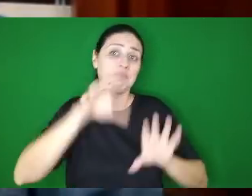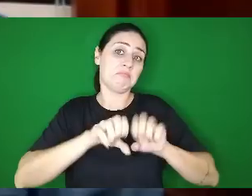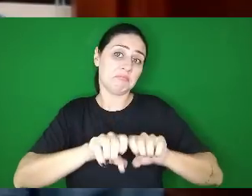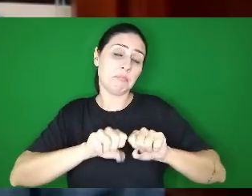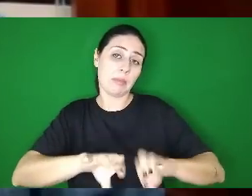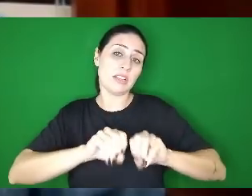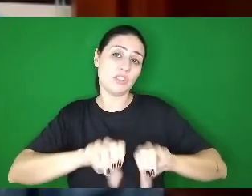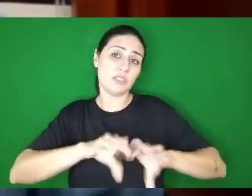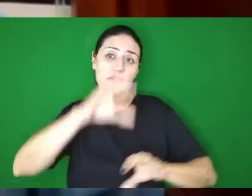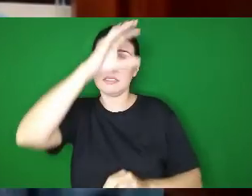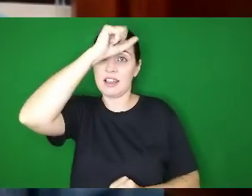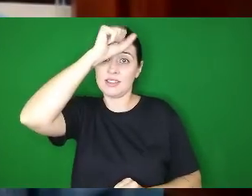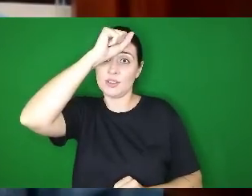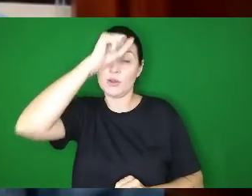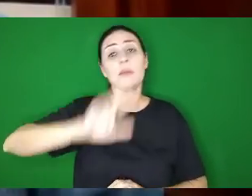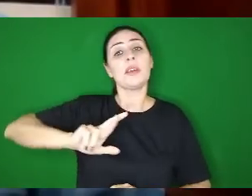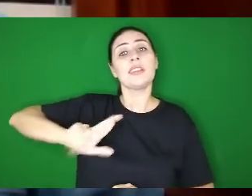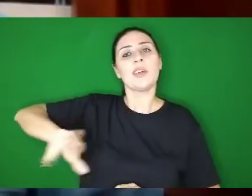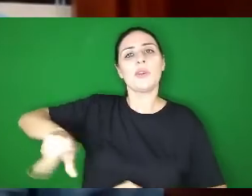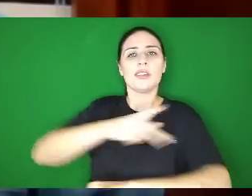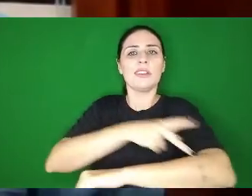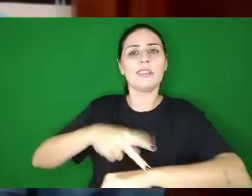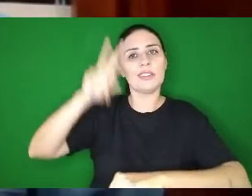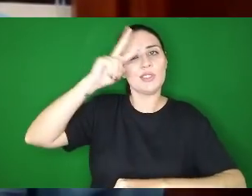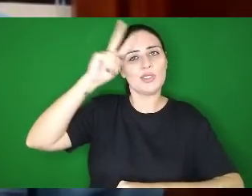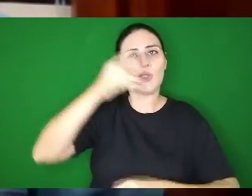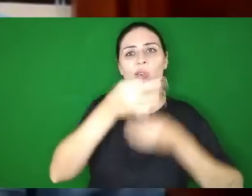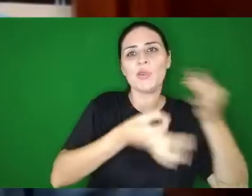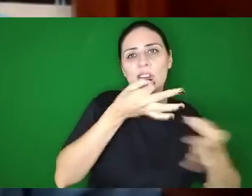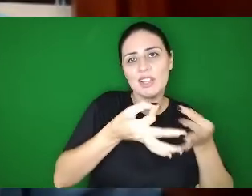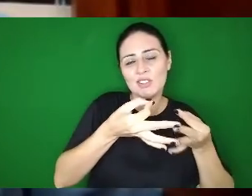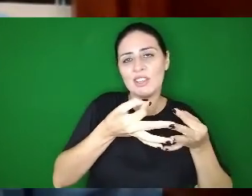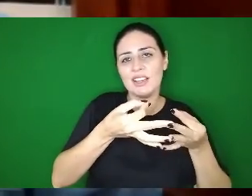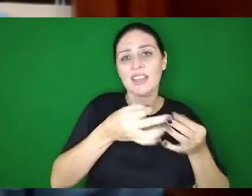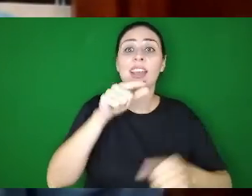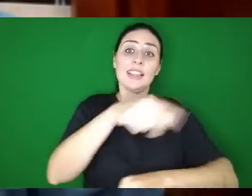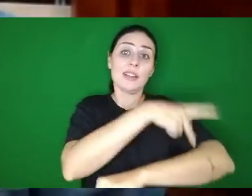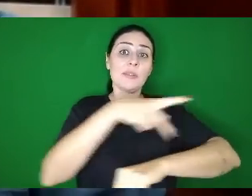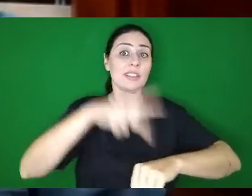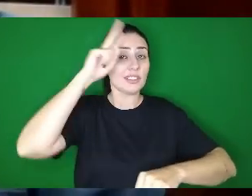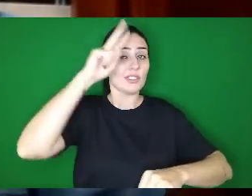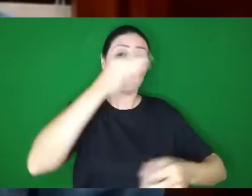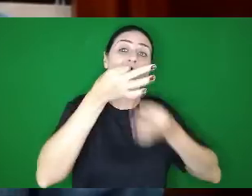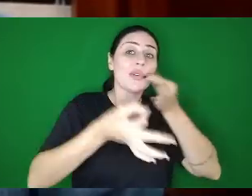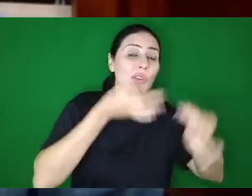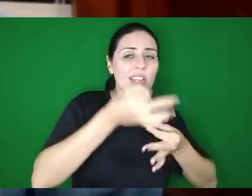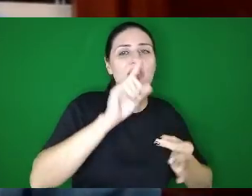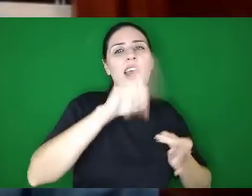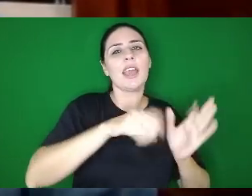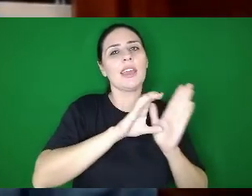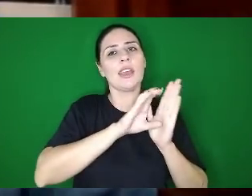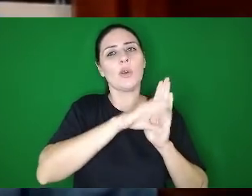não é da pedagogia histórico-crítica. Dentro da pedagogia histórico-crítica, os conceitos são como um meio para você compreender os fenômenos